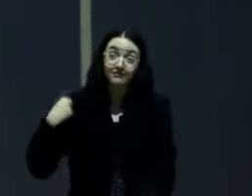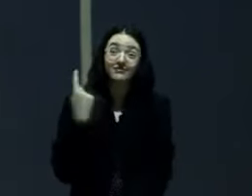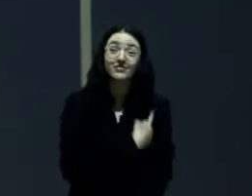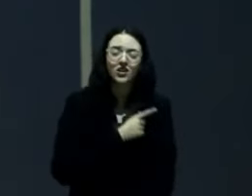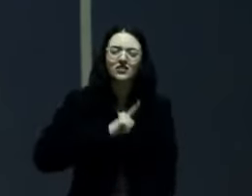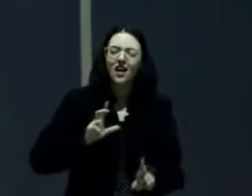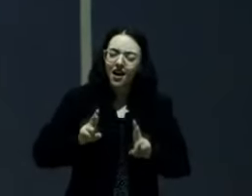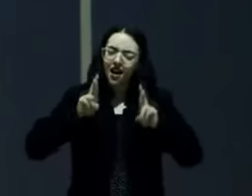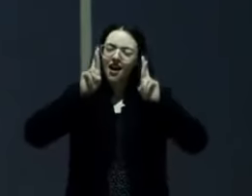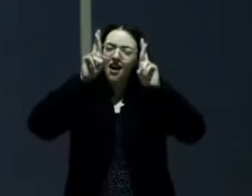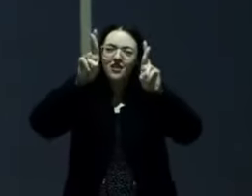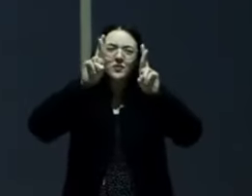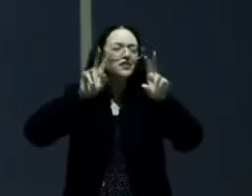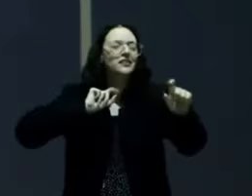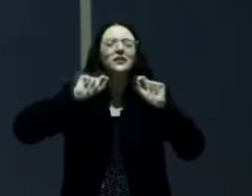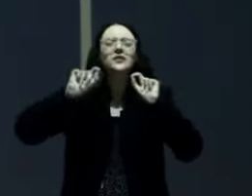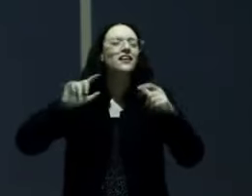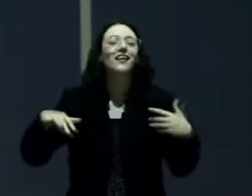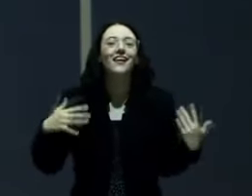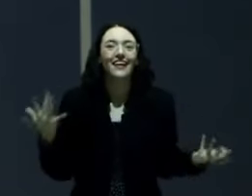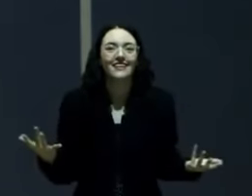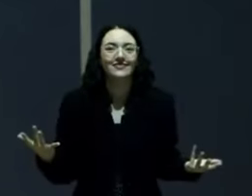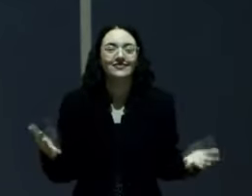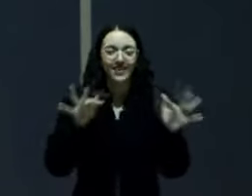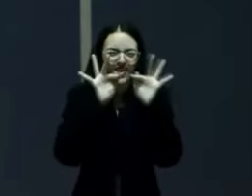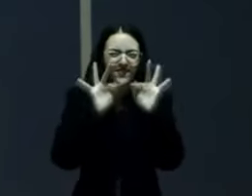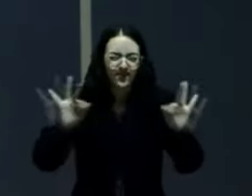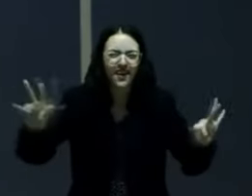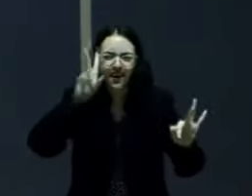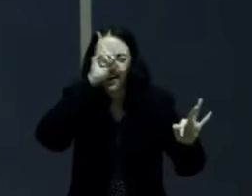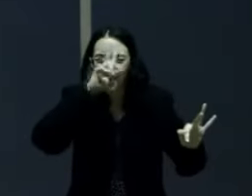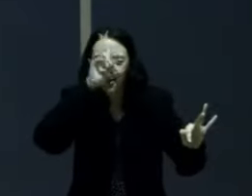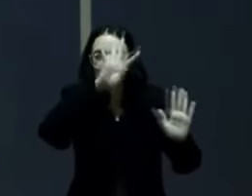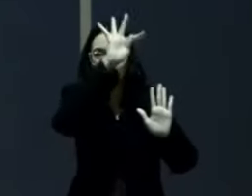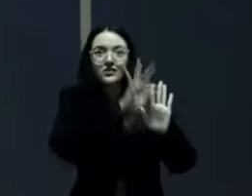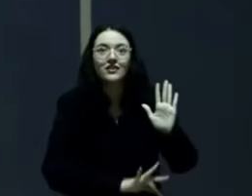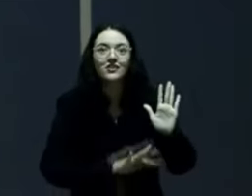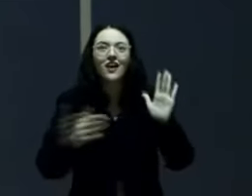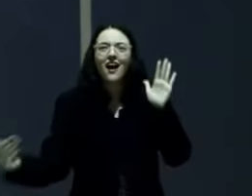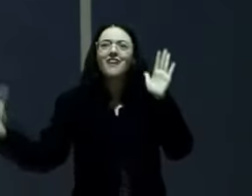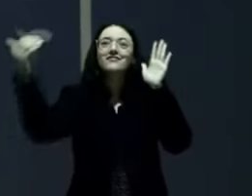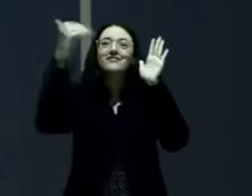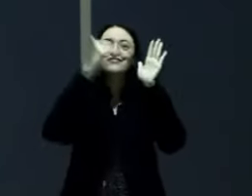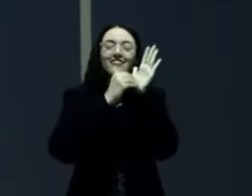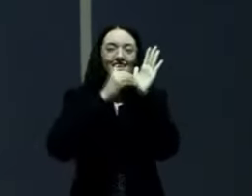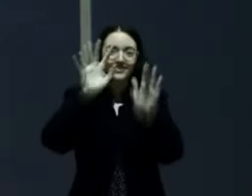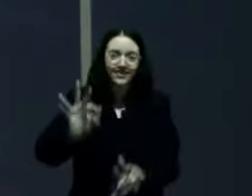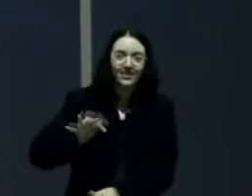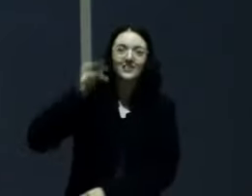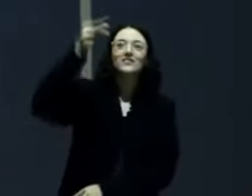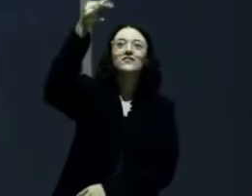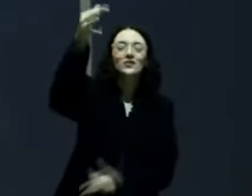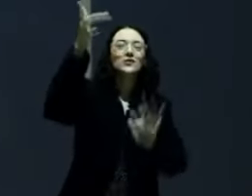A esperança no texto que nós lemos, naquela frase que nós lemos: até que Ele venha.